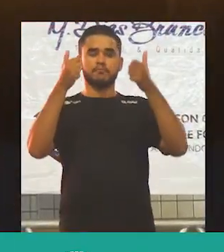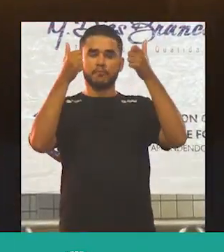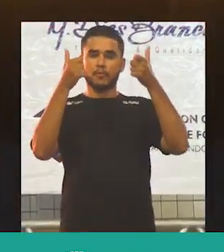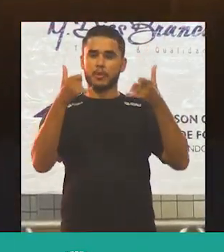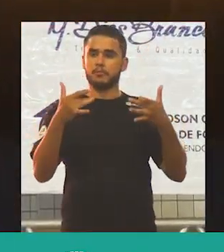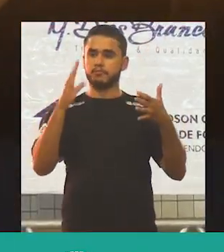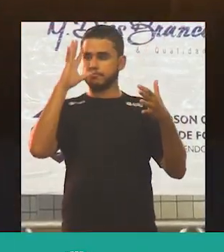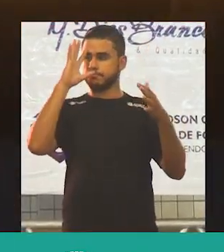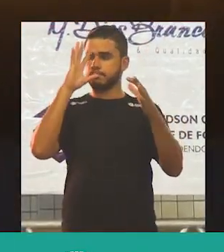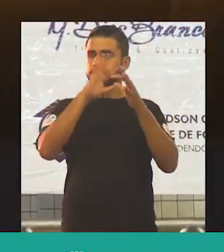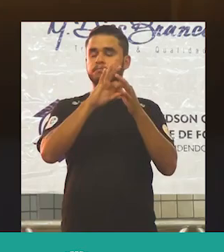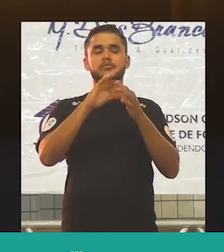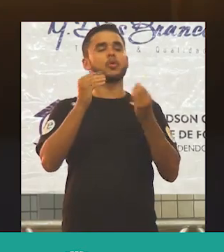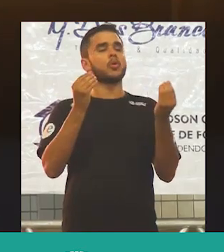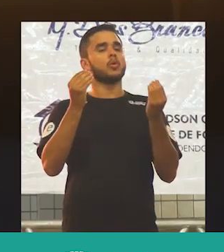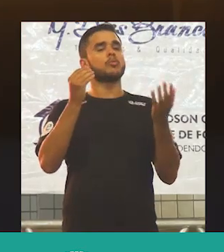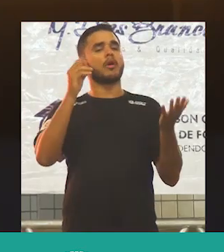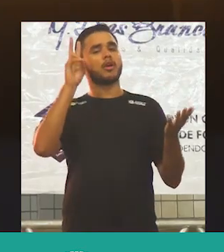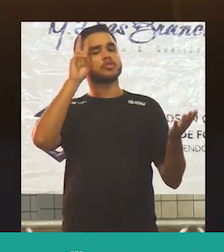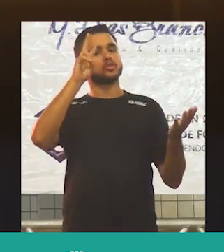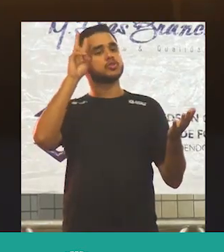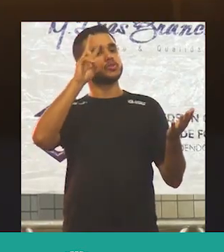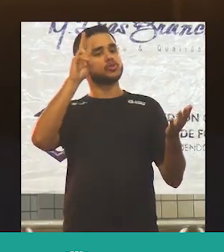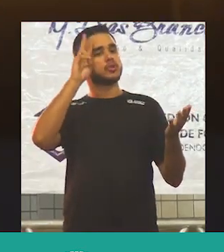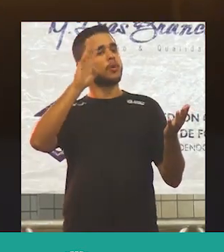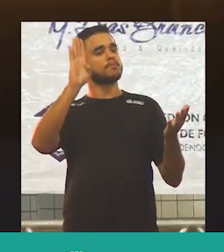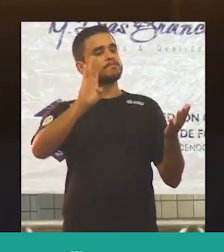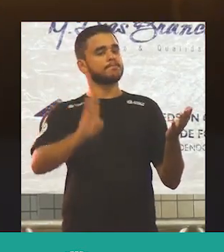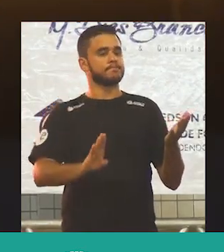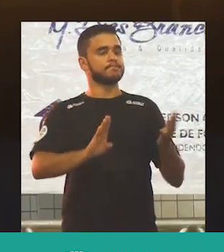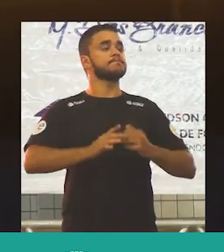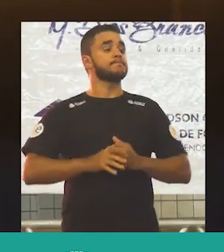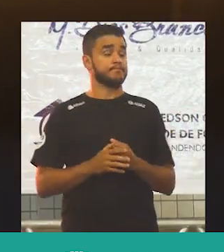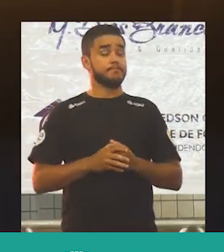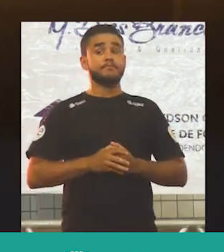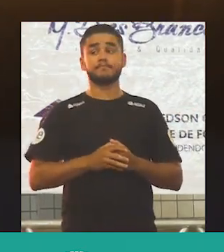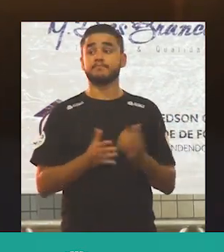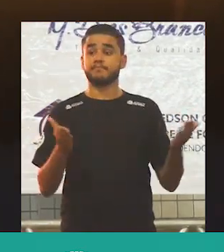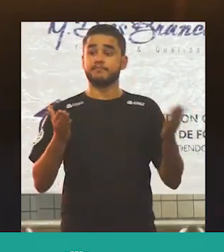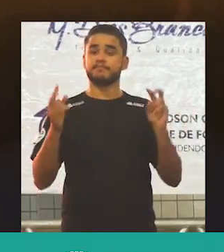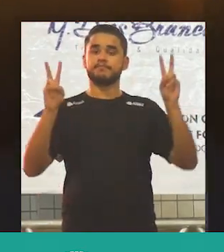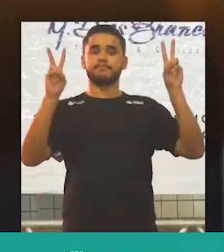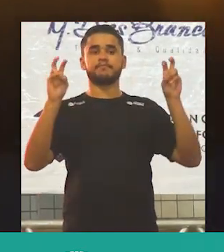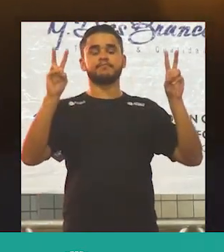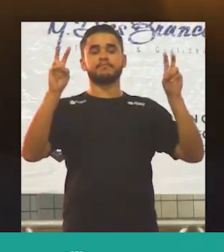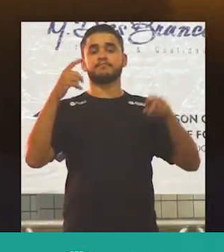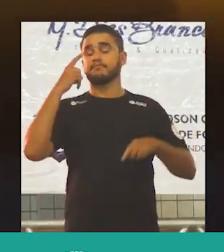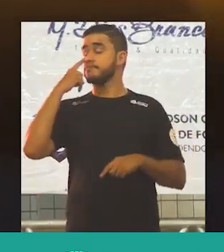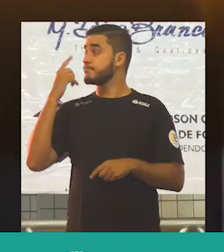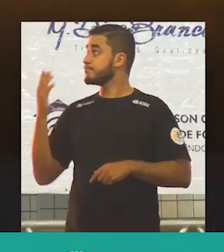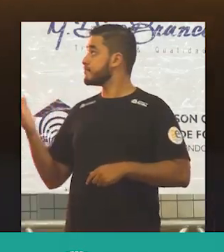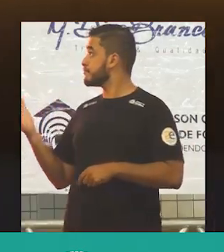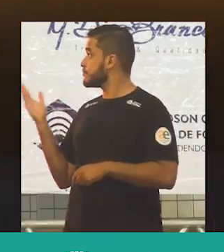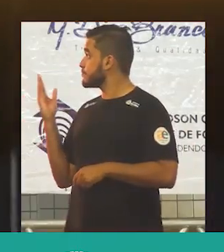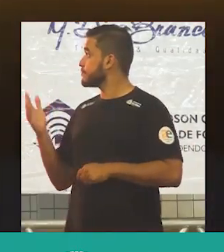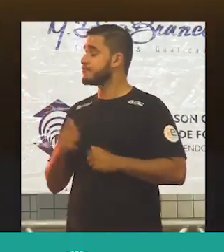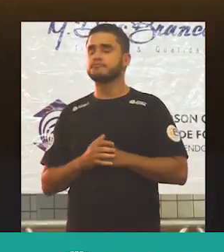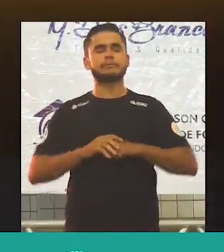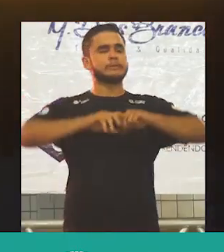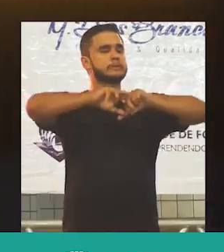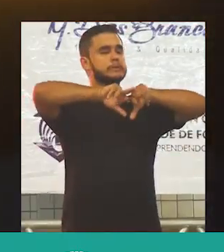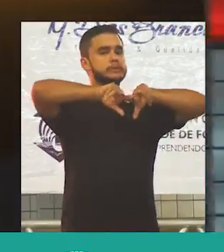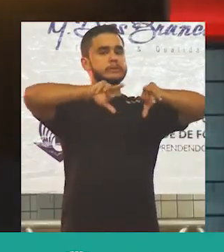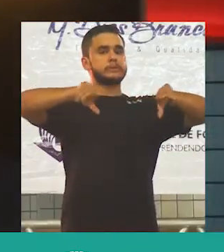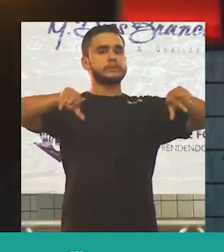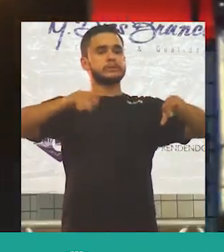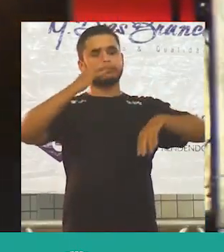de toda a história do Brasil. E aí o tema que eu usei hoje aqui, ó, as diversas formas de